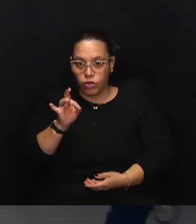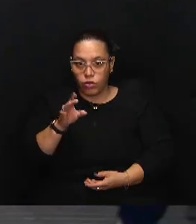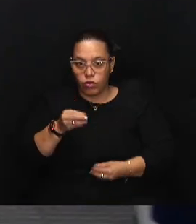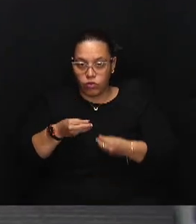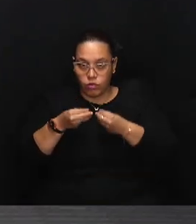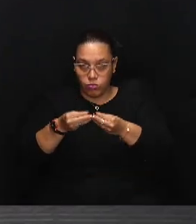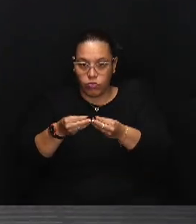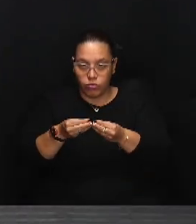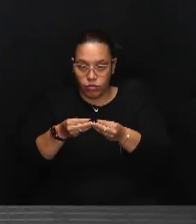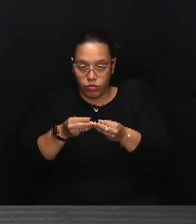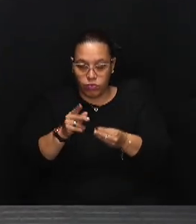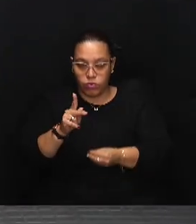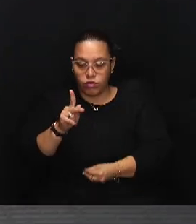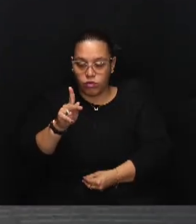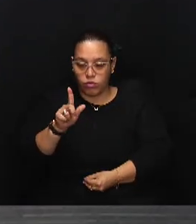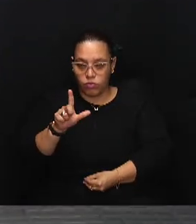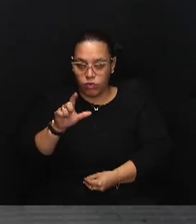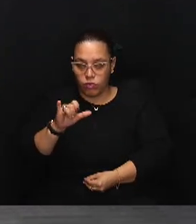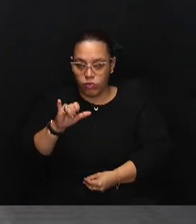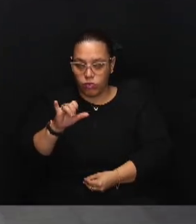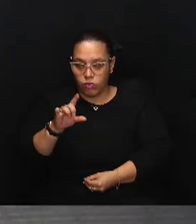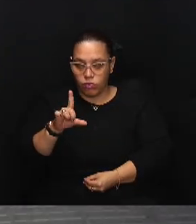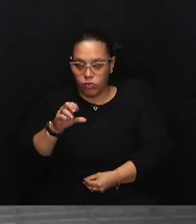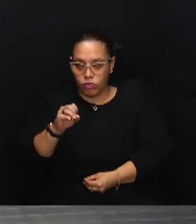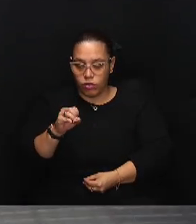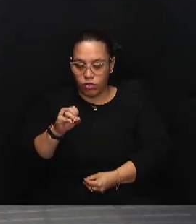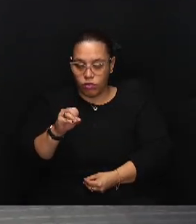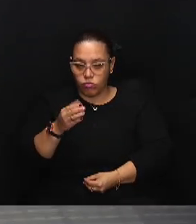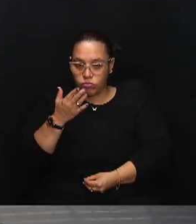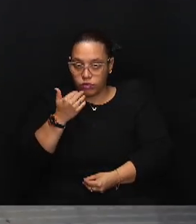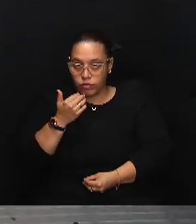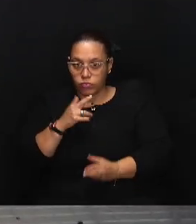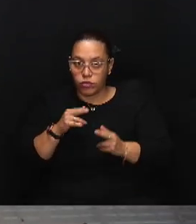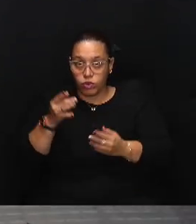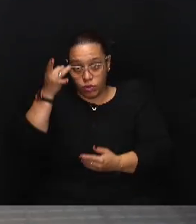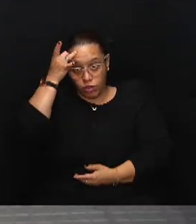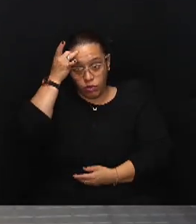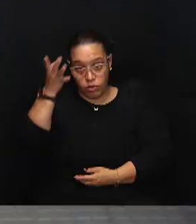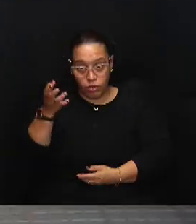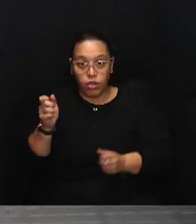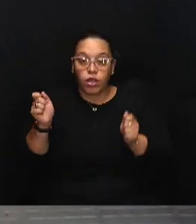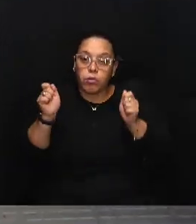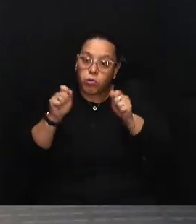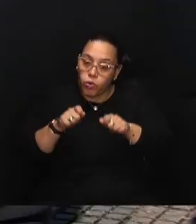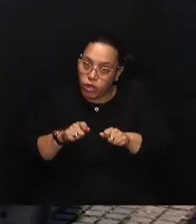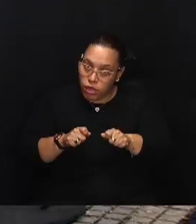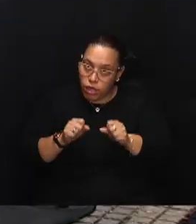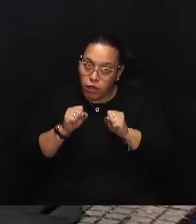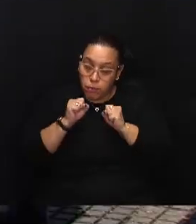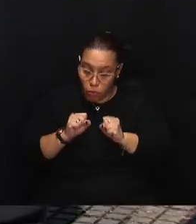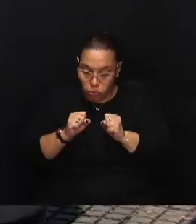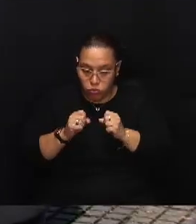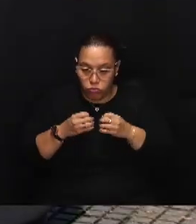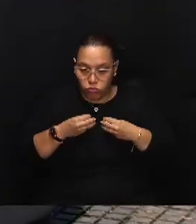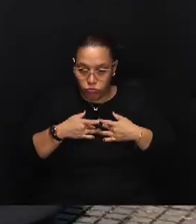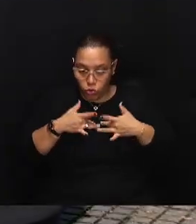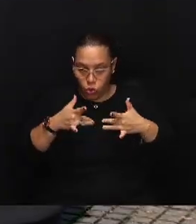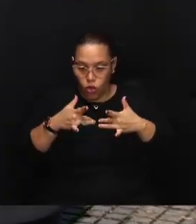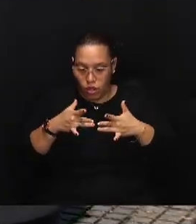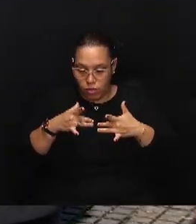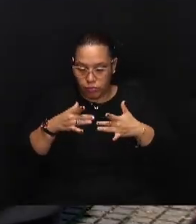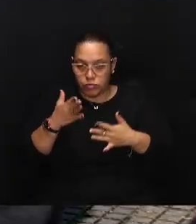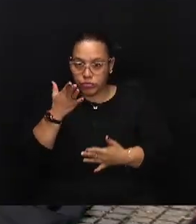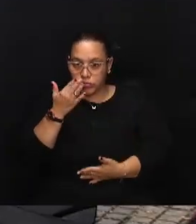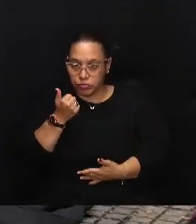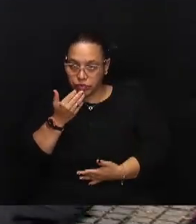alimento, que é muito legal. Quem puder e quiser, a gente pede, claro, a gente sabe que a situação não está fácil, Sim. quem puder e quiser doar 1 quilo de quiser. alimentos, esses